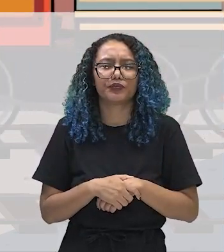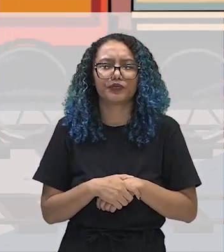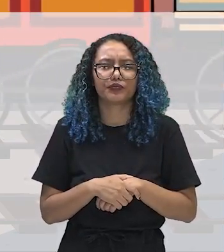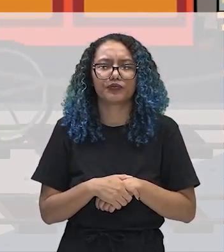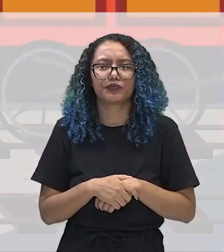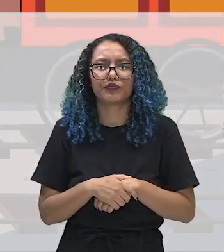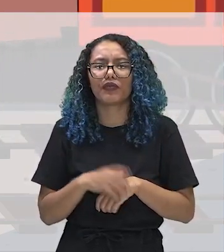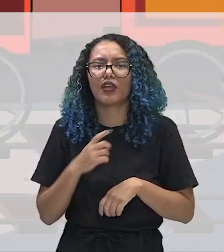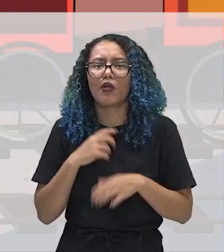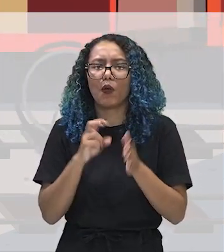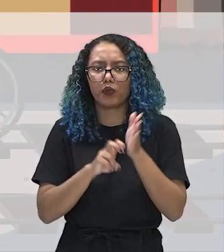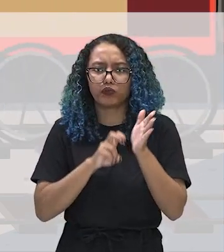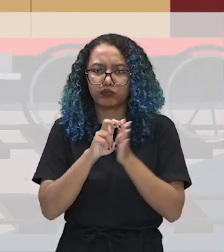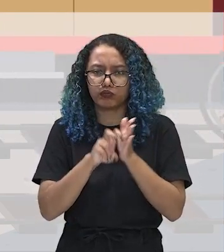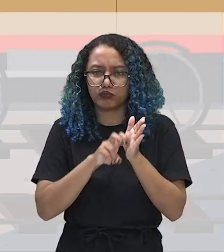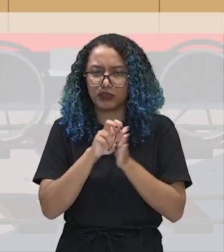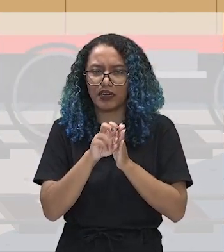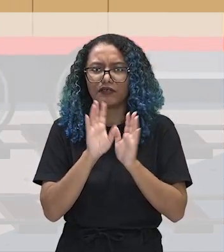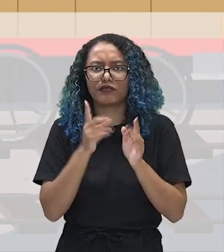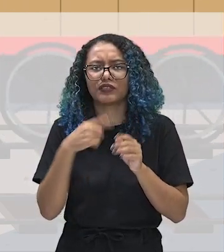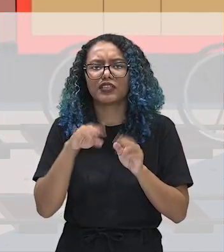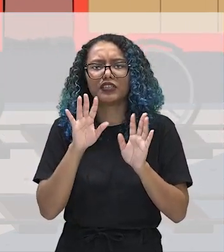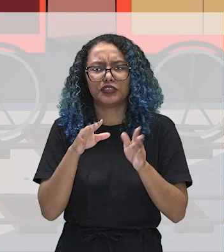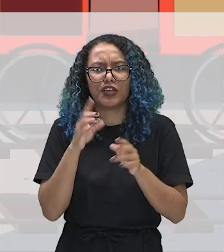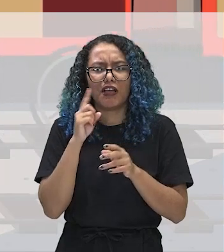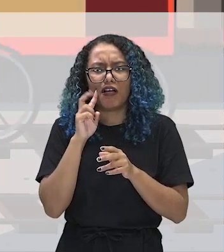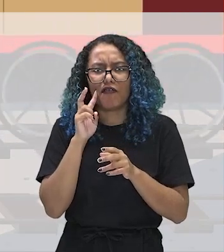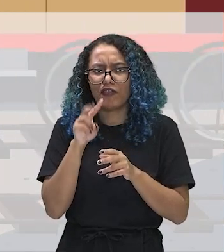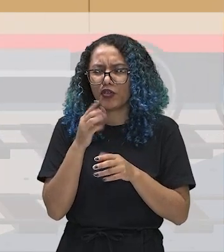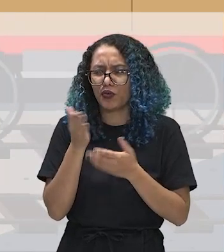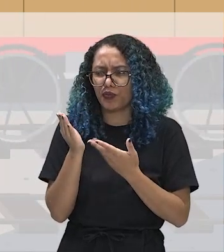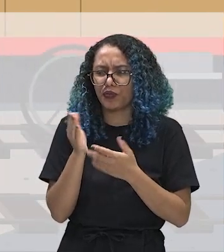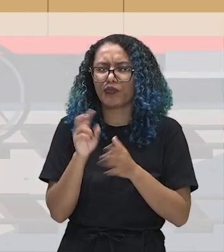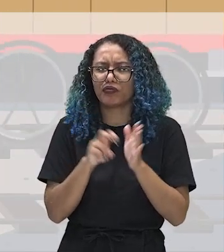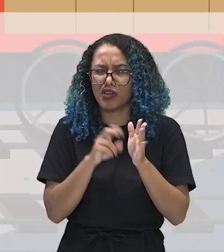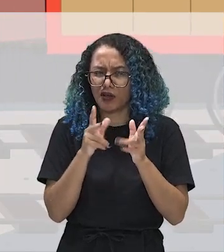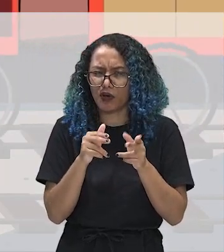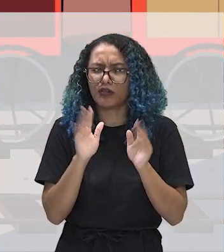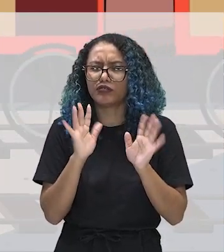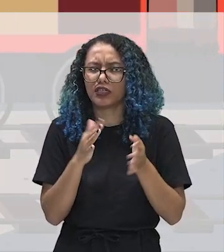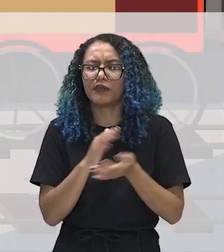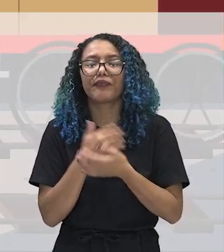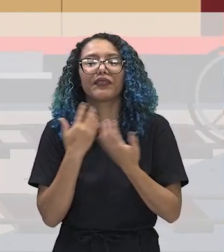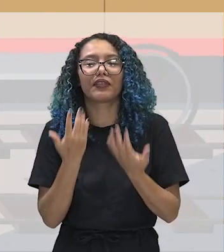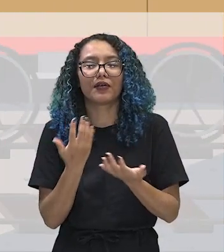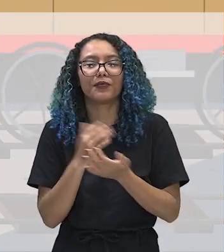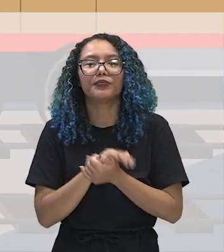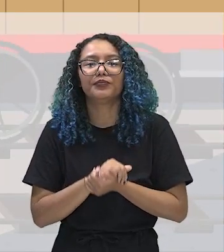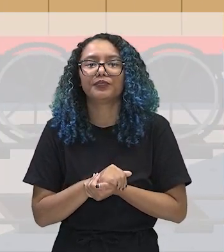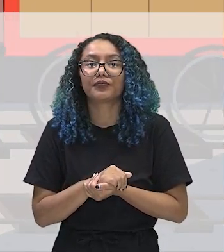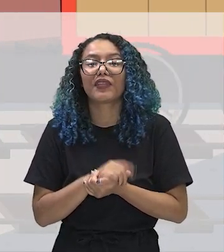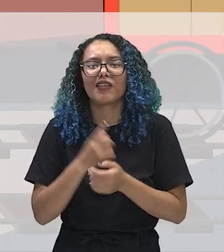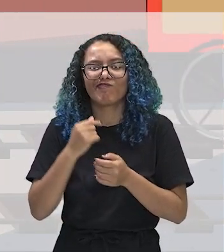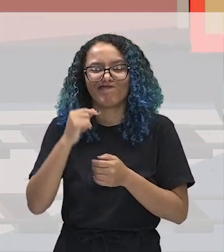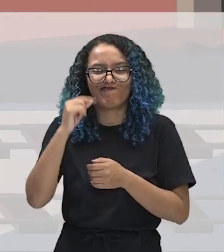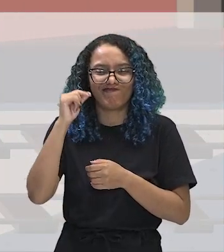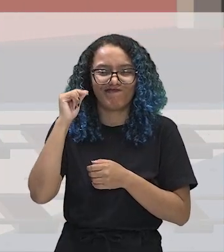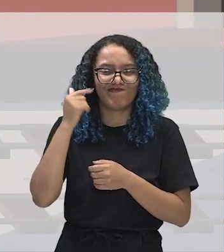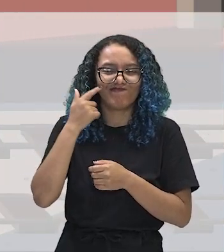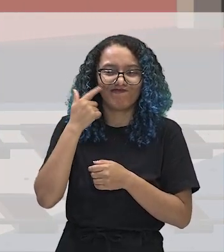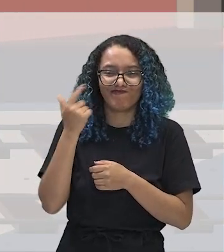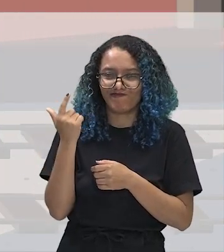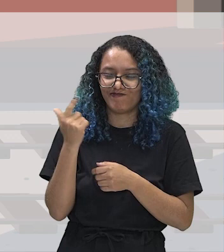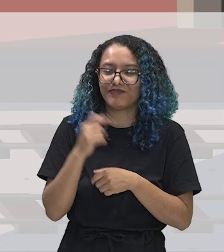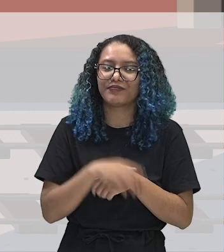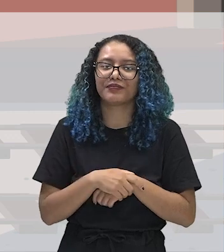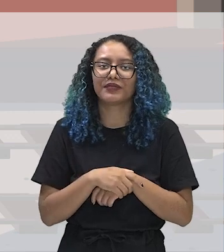vendo um trem, ó. Você já viu um trem como esse? Esse trem aqui, ó, é um trem bem antigo, né? Se você já viu